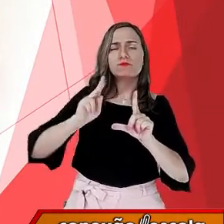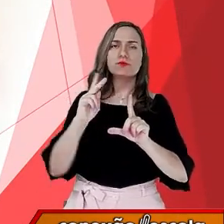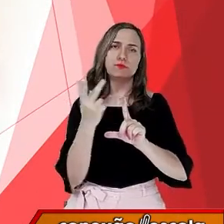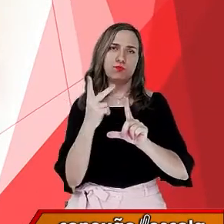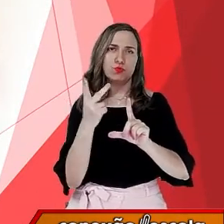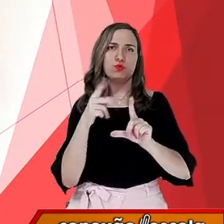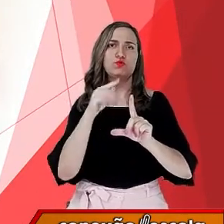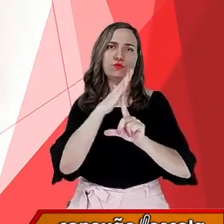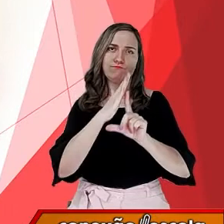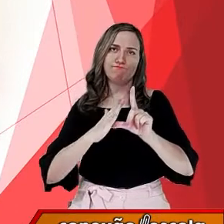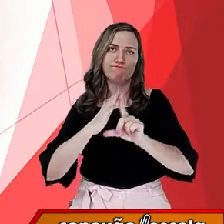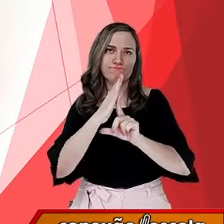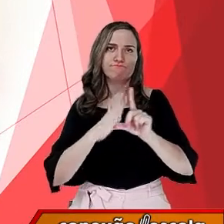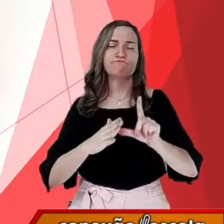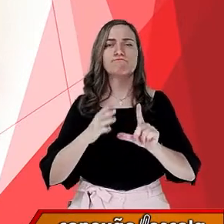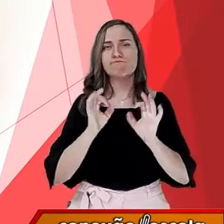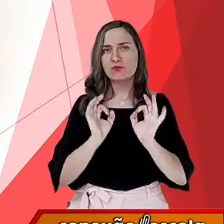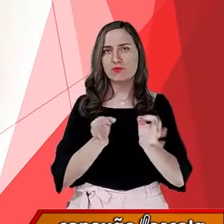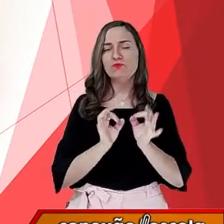a hipotenusa.